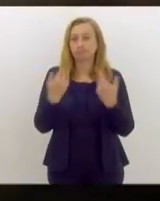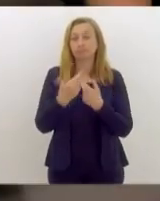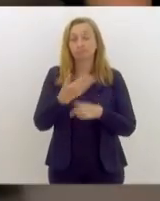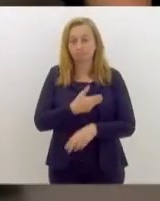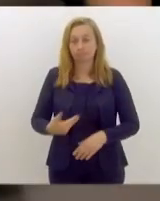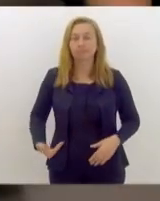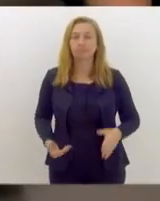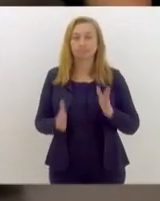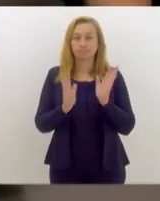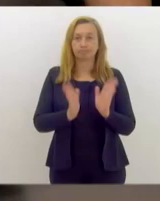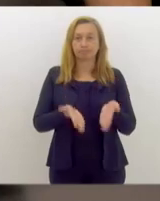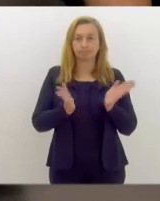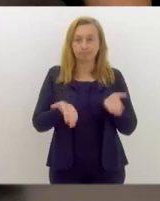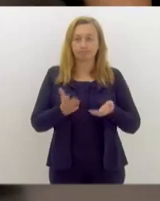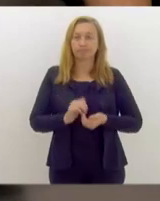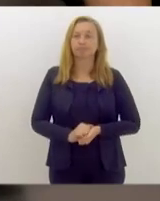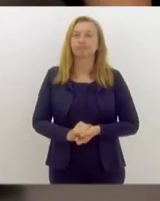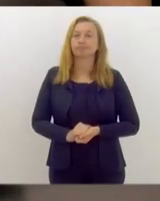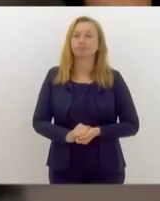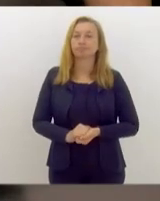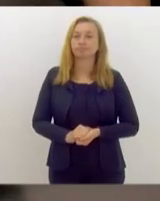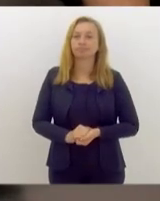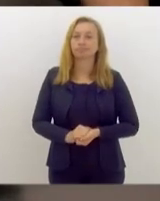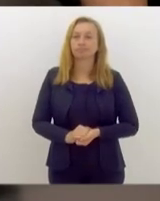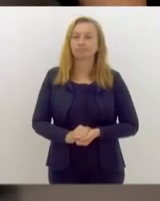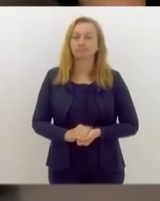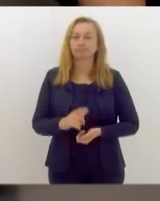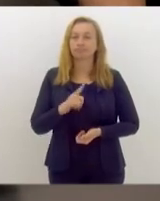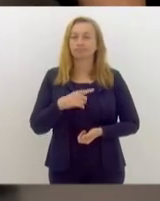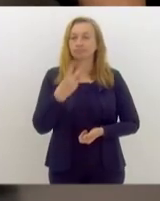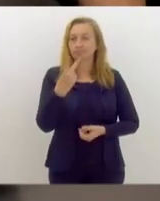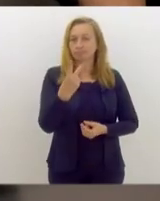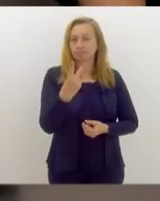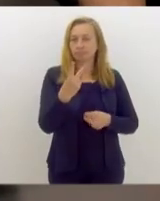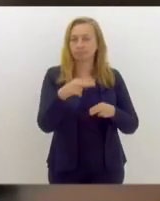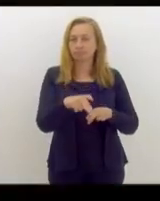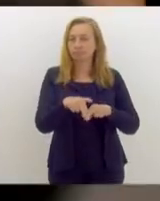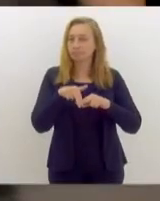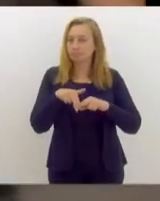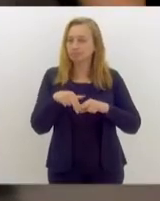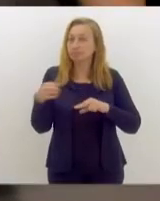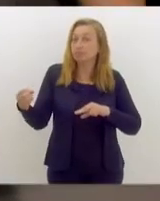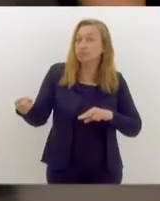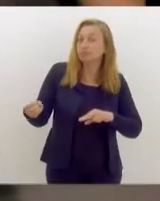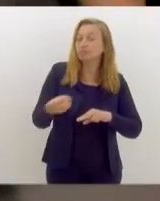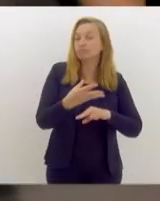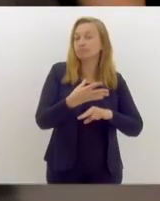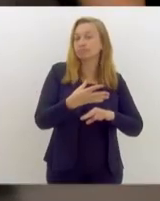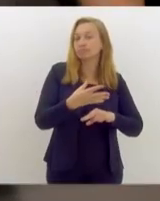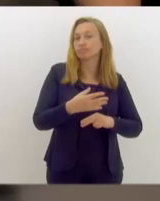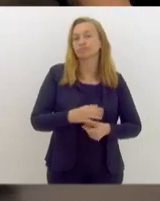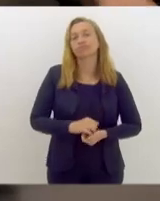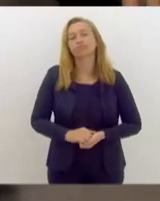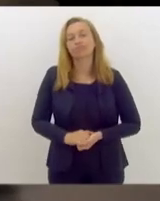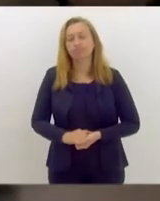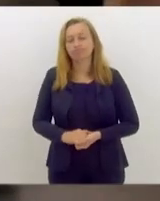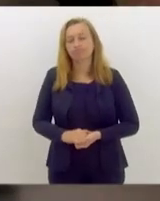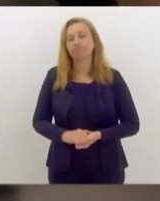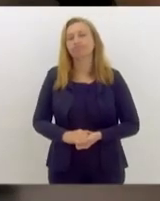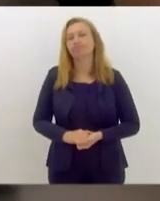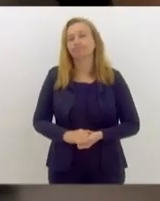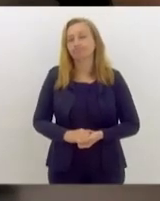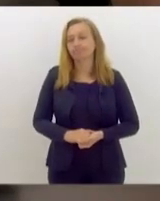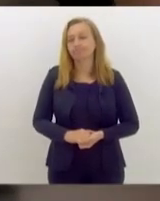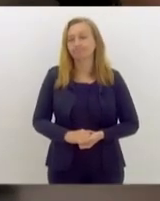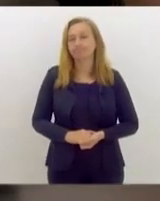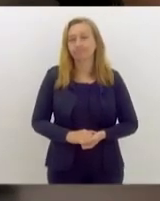de hoje, nós temos dois fatores novos que